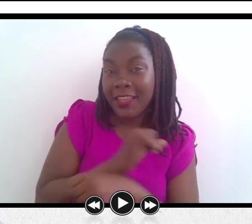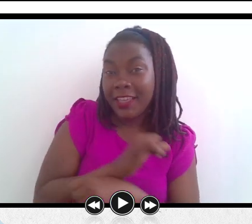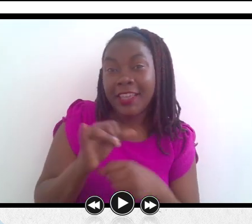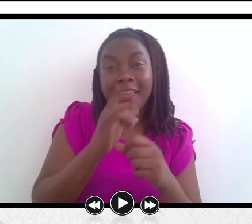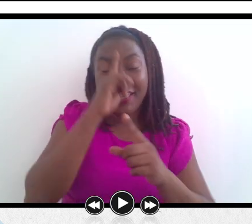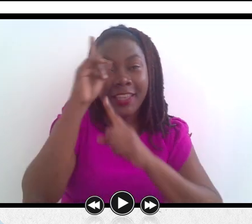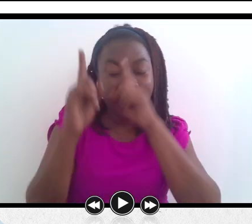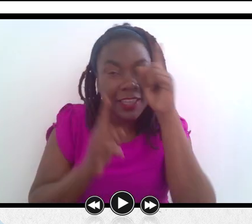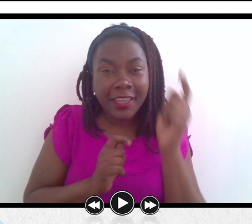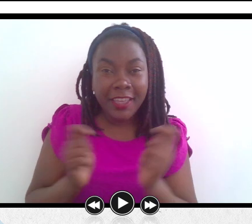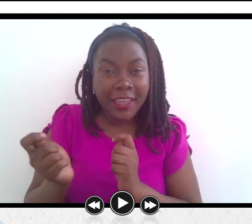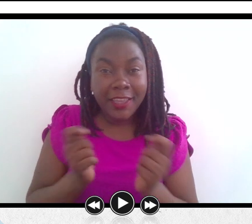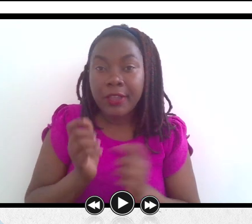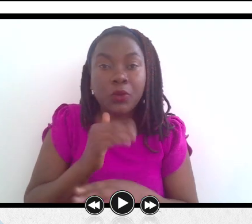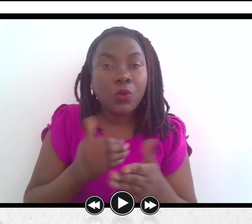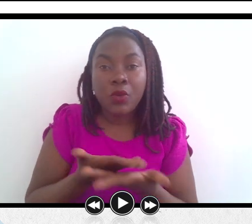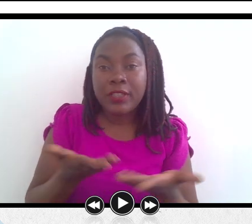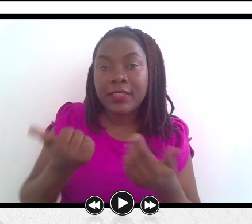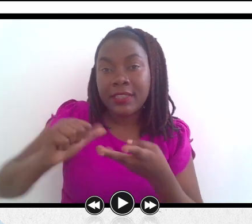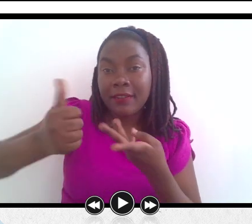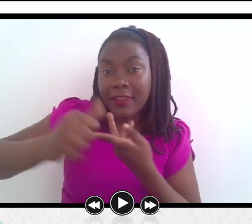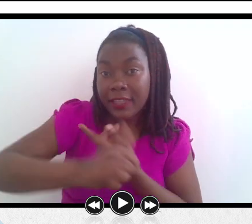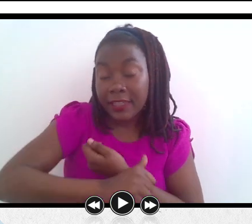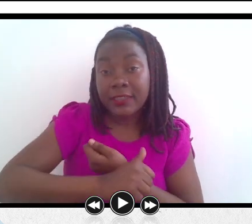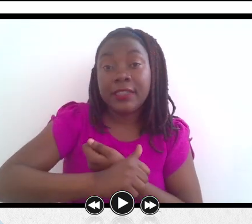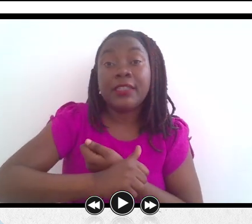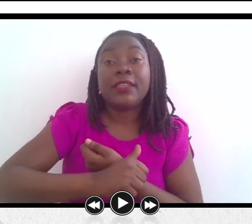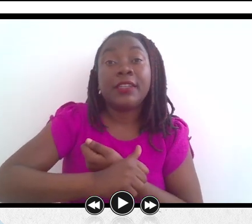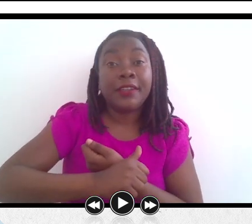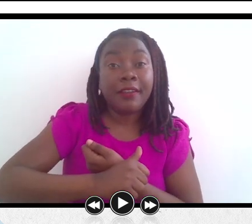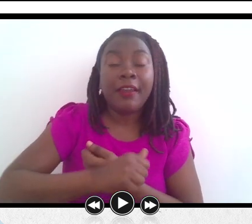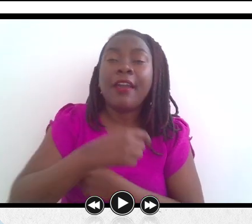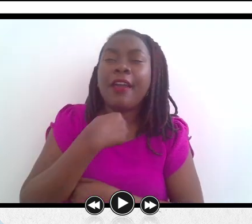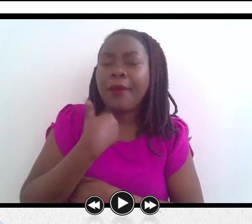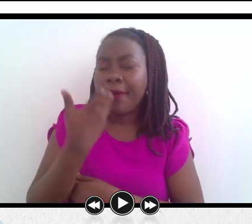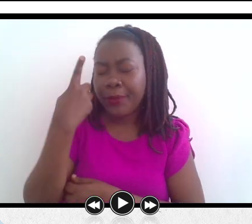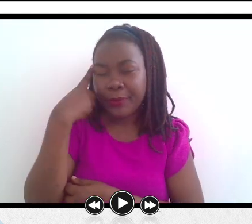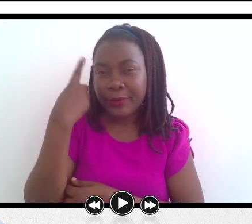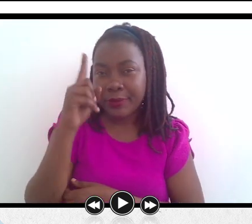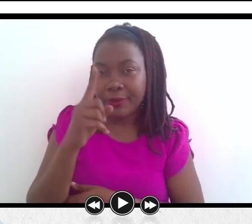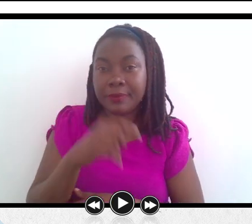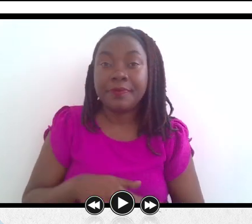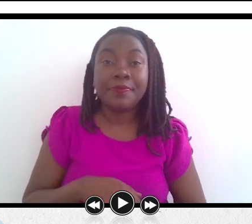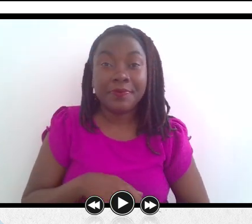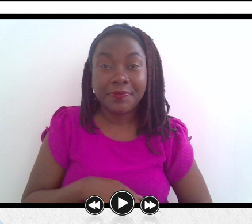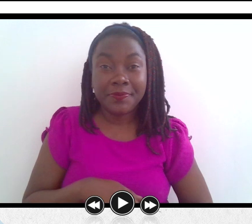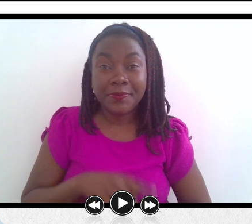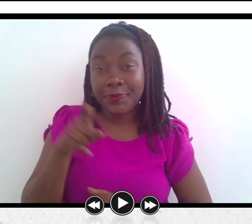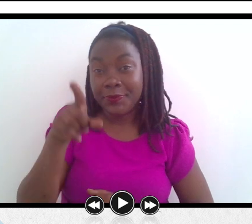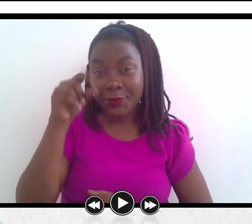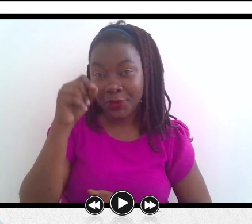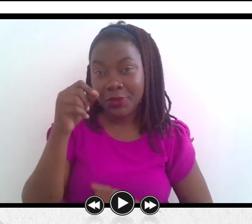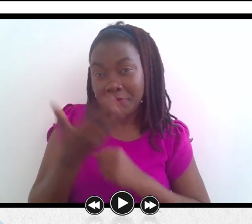diretor de drenagem urbana de Porto Alegre traz também, né, como deve ser toda a questão projetual, né, a questão